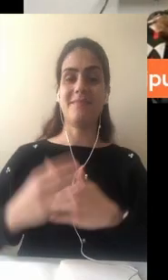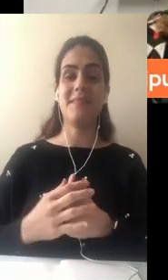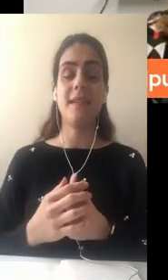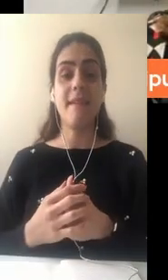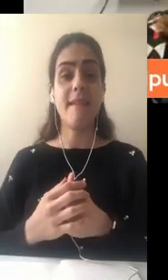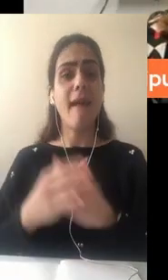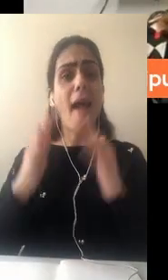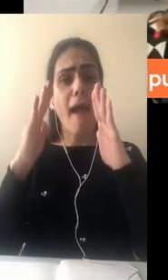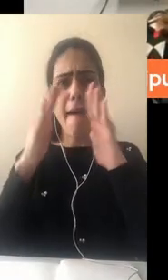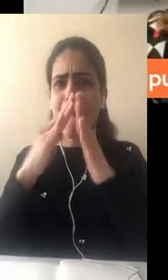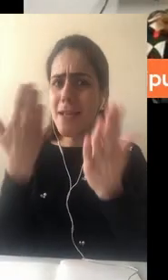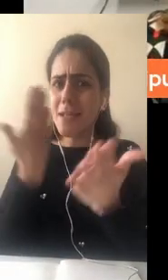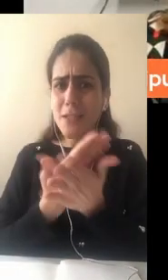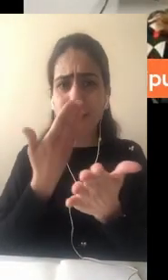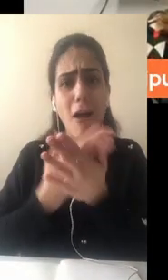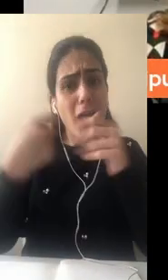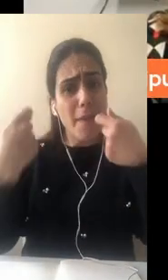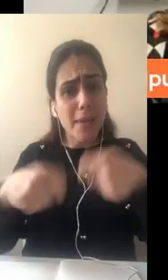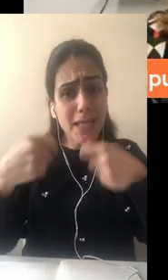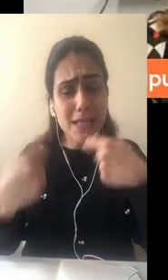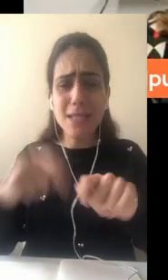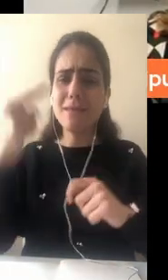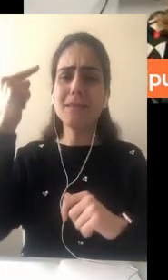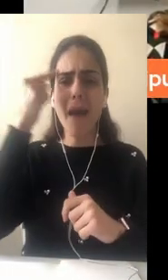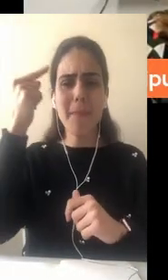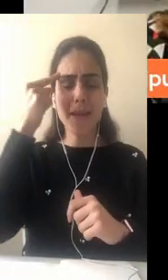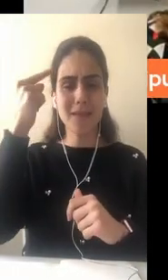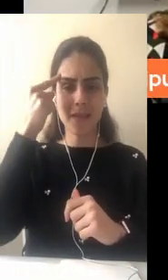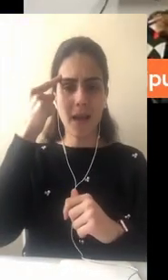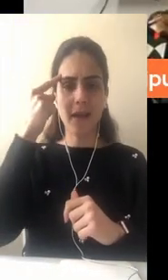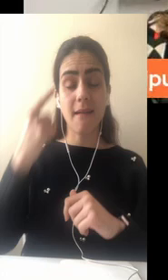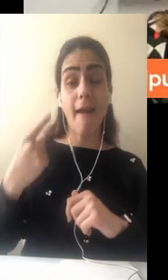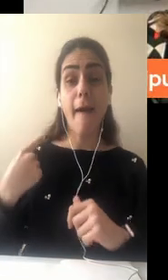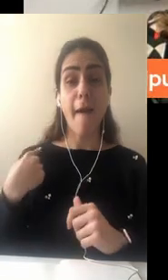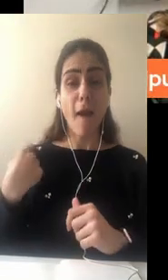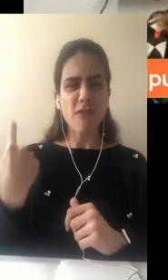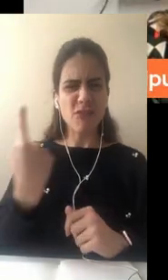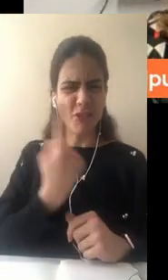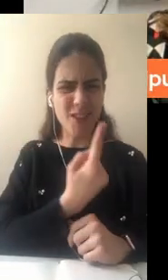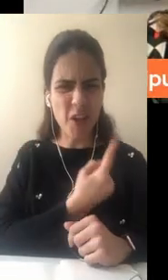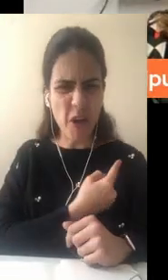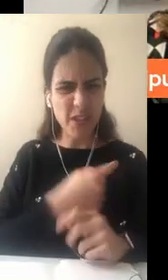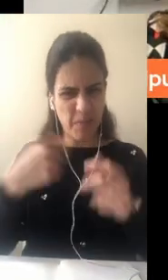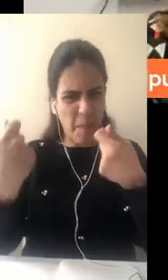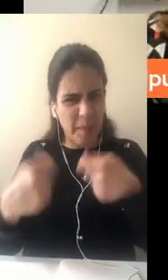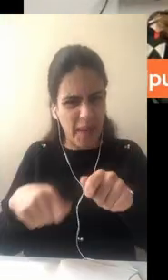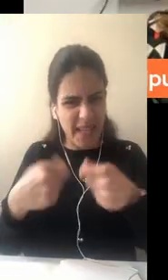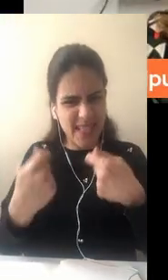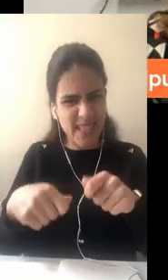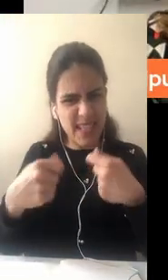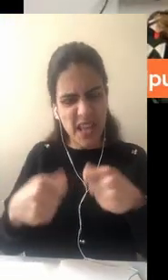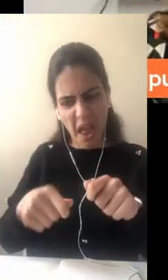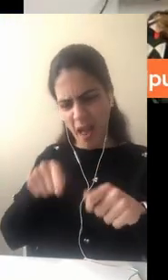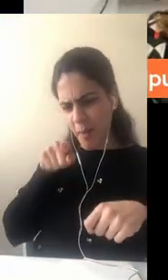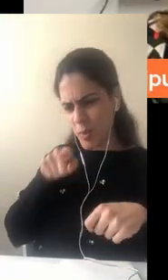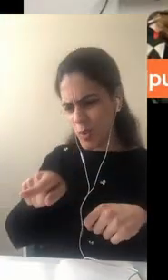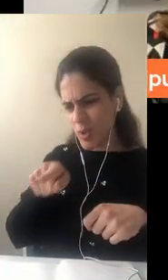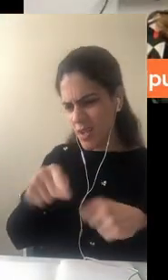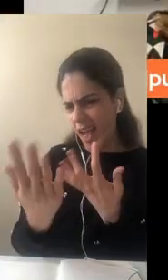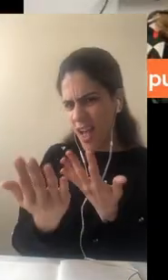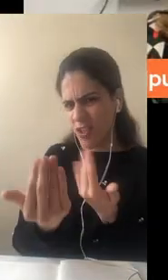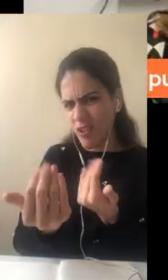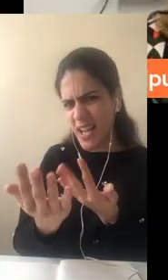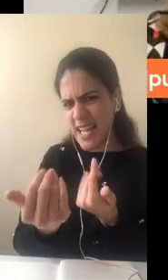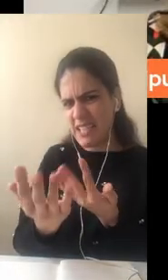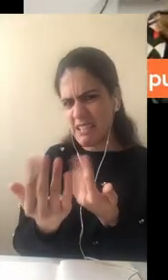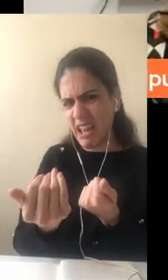Põe a escola para pensar. A gente precisa tornar os nossos jovens mendigos de doce, e